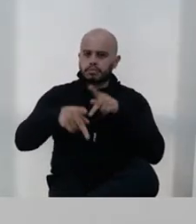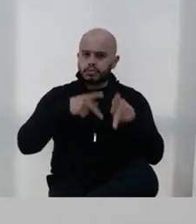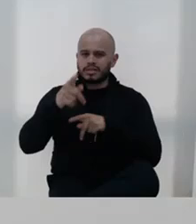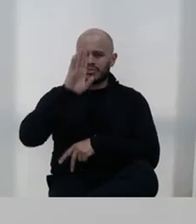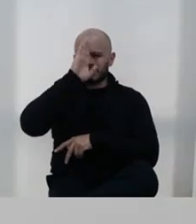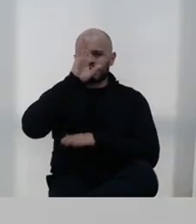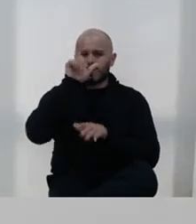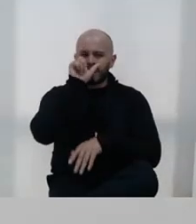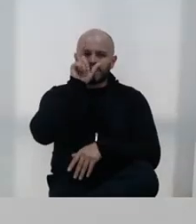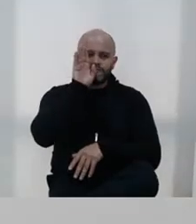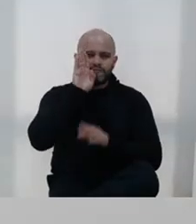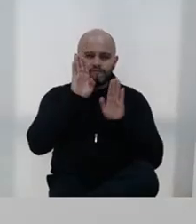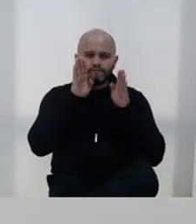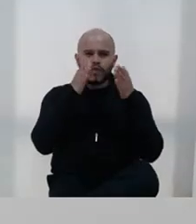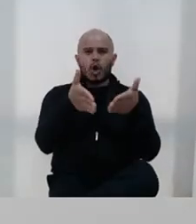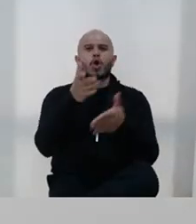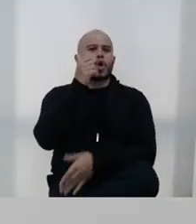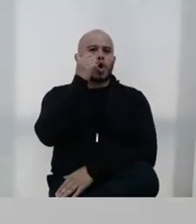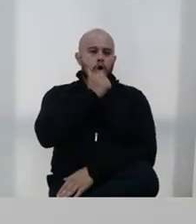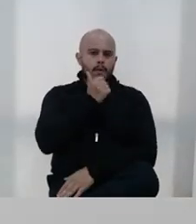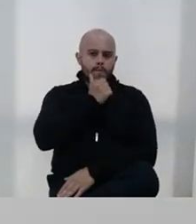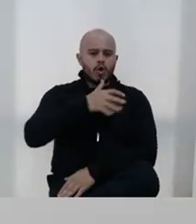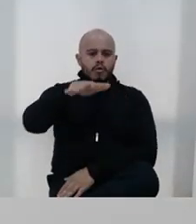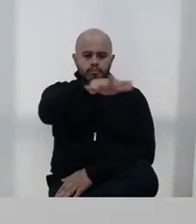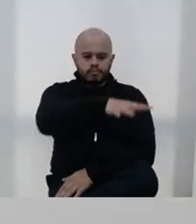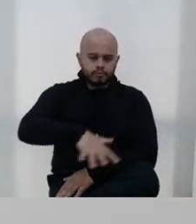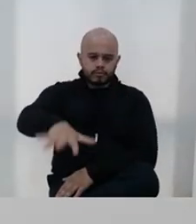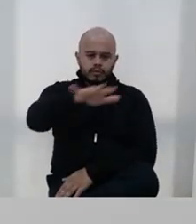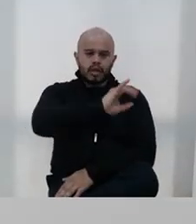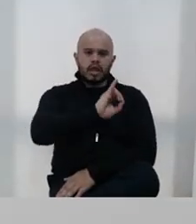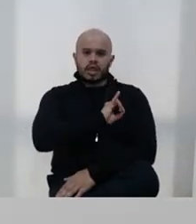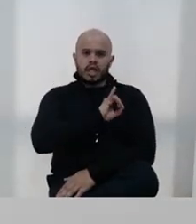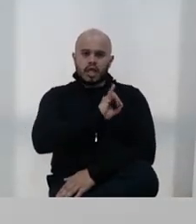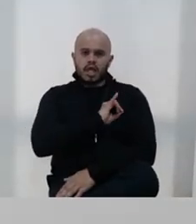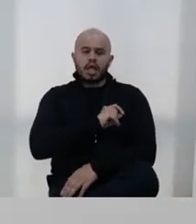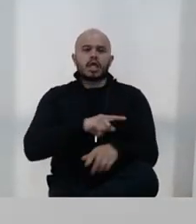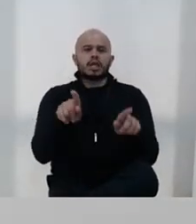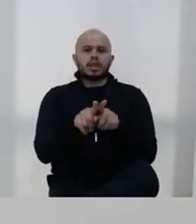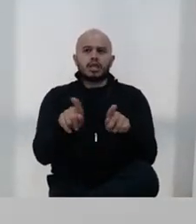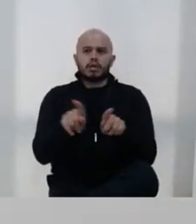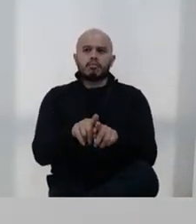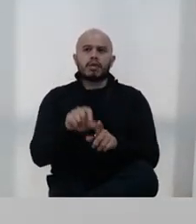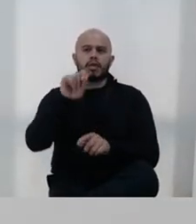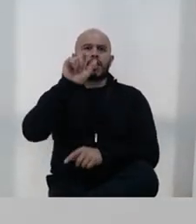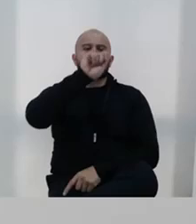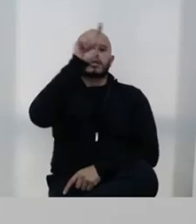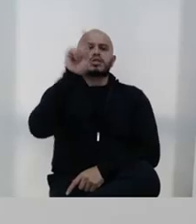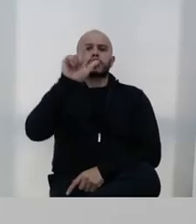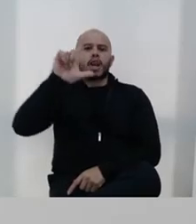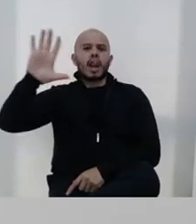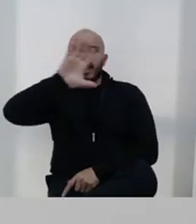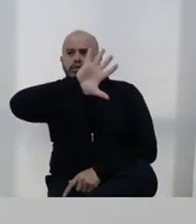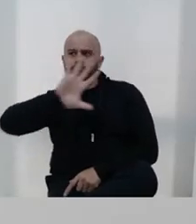às mulheres da região de Itaquera, da região leste da capital, naquele espaço.